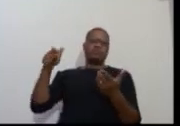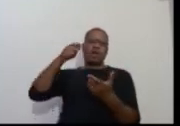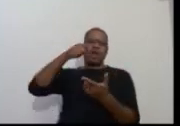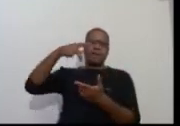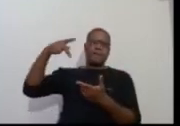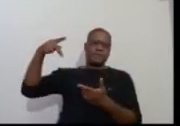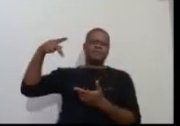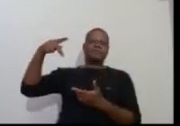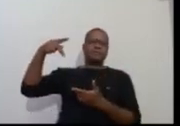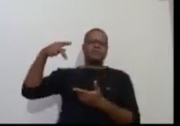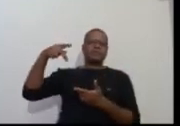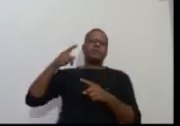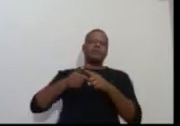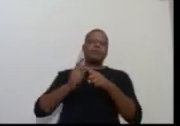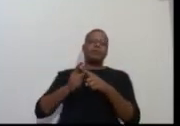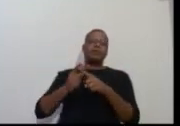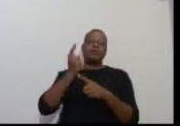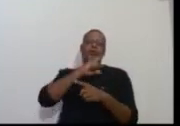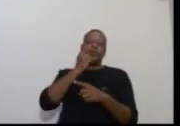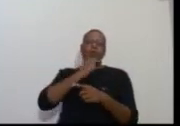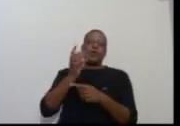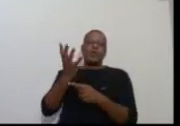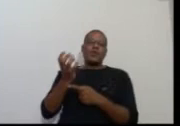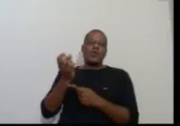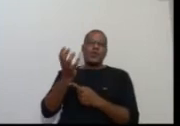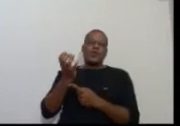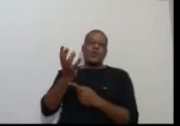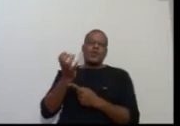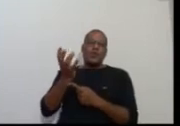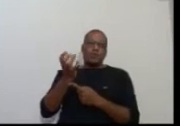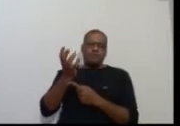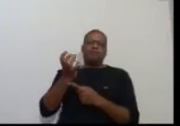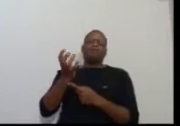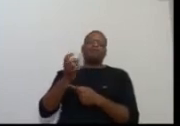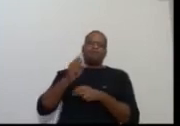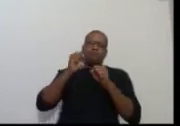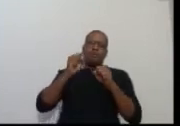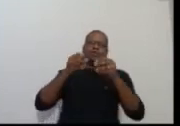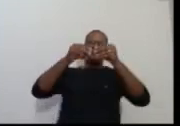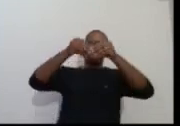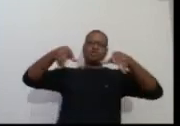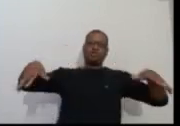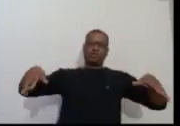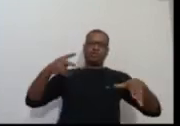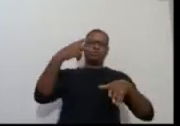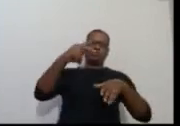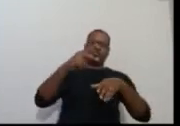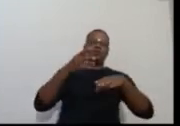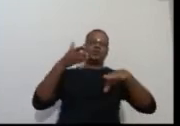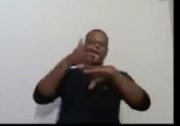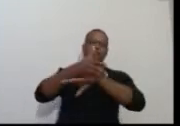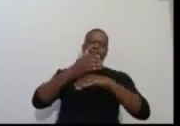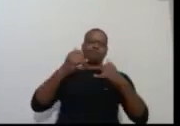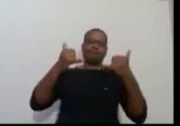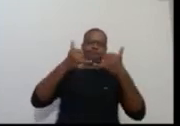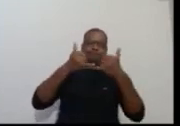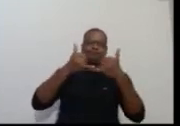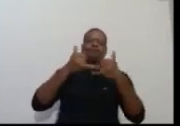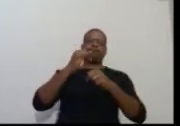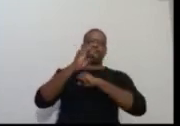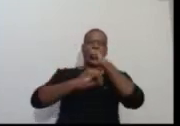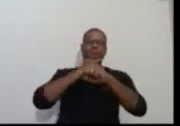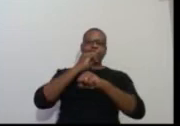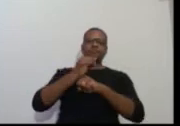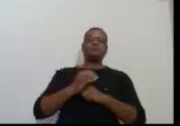podem prejudicar a sua conexão com a plataforma da nossa webconferência. E terceiro, a melhor forma para acompanhar o